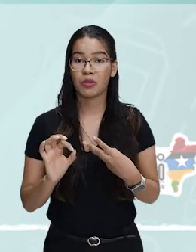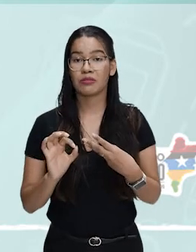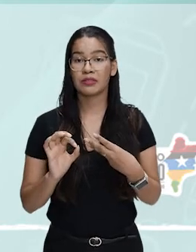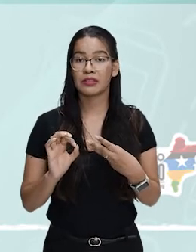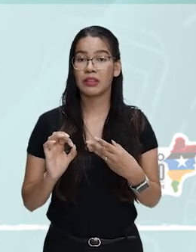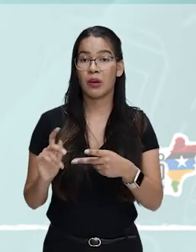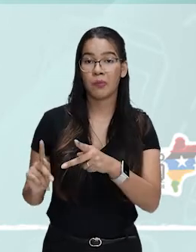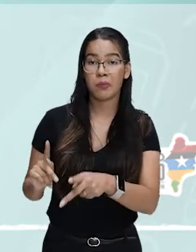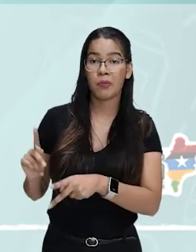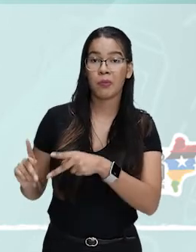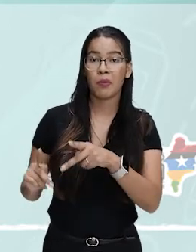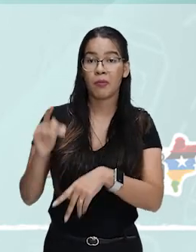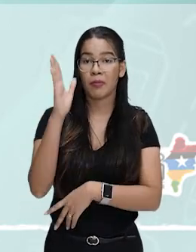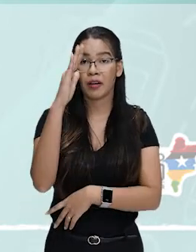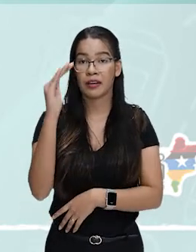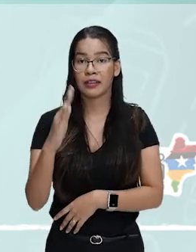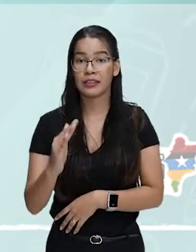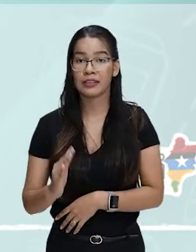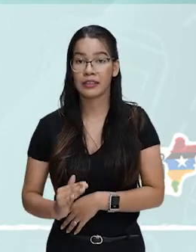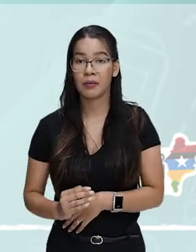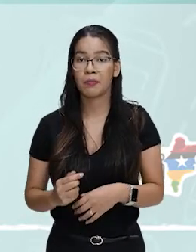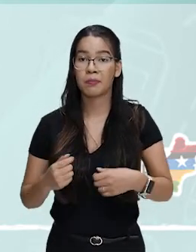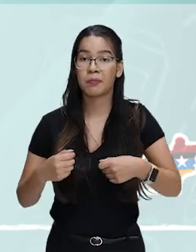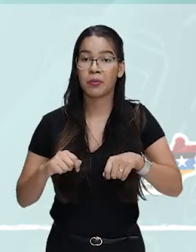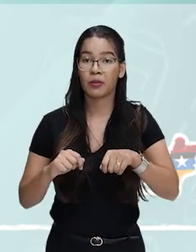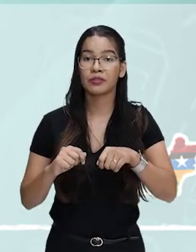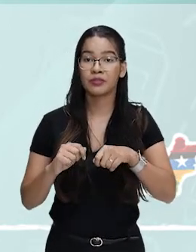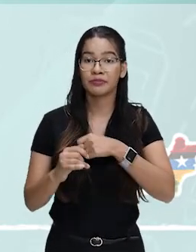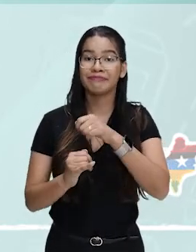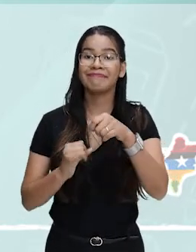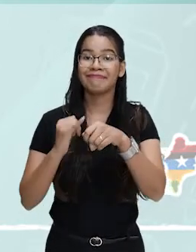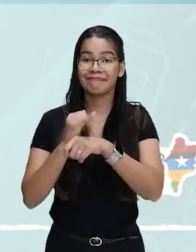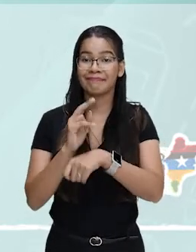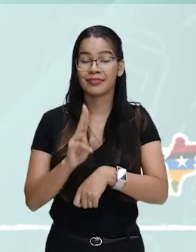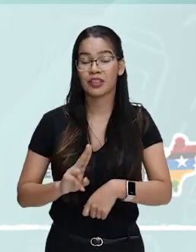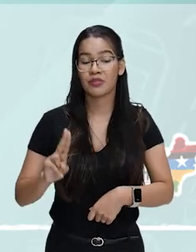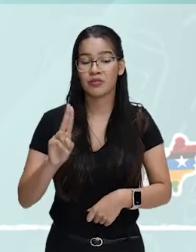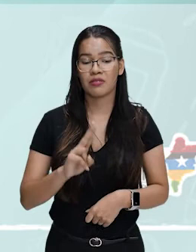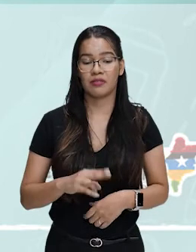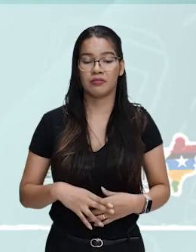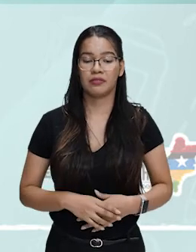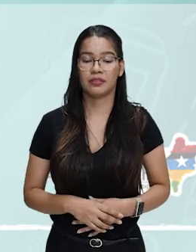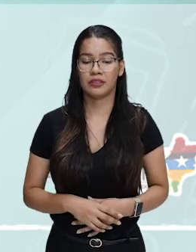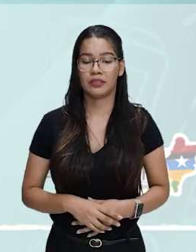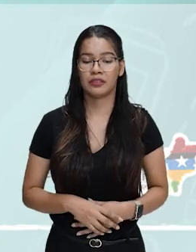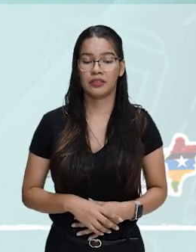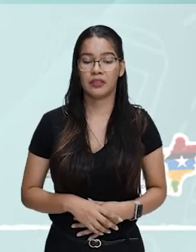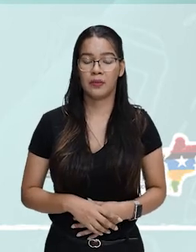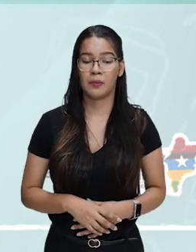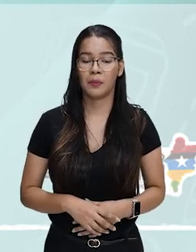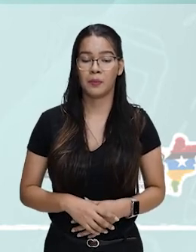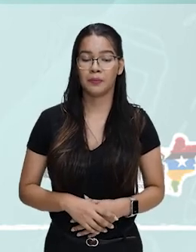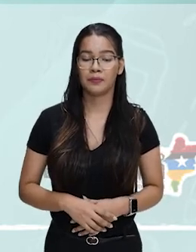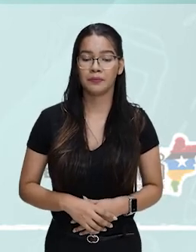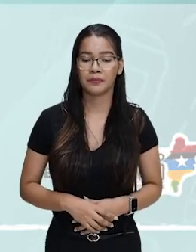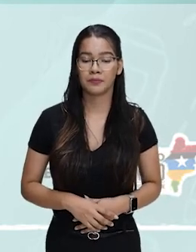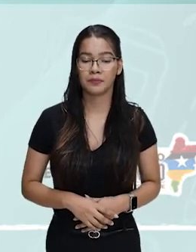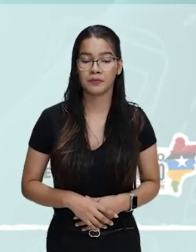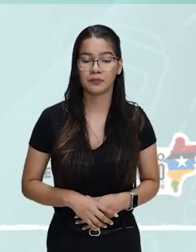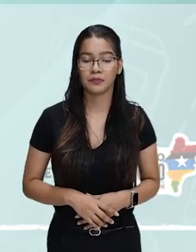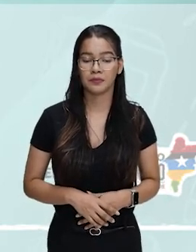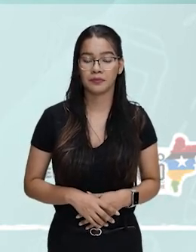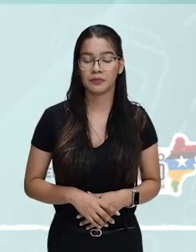da população brasileira tem hoje acesso à rede. Essa reportagem é do jornal O Globo, de 9 de julho